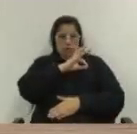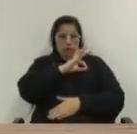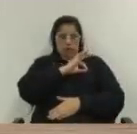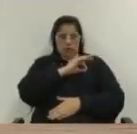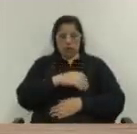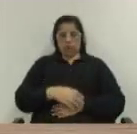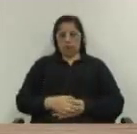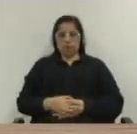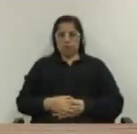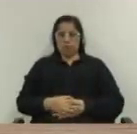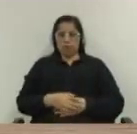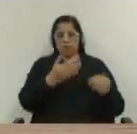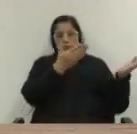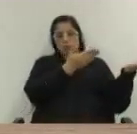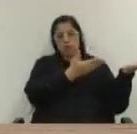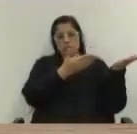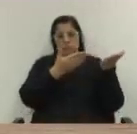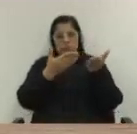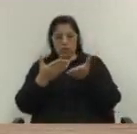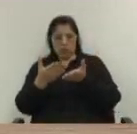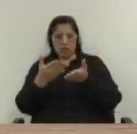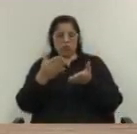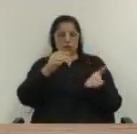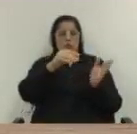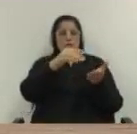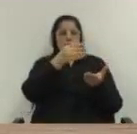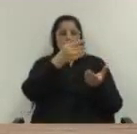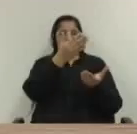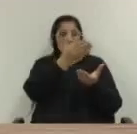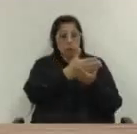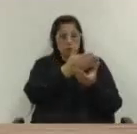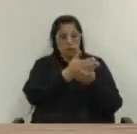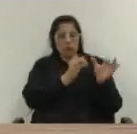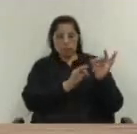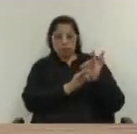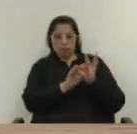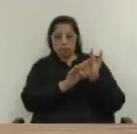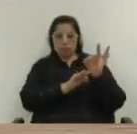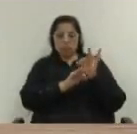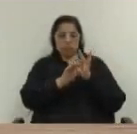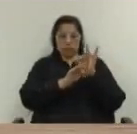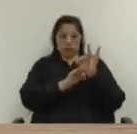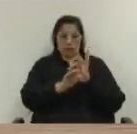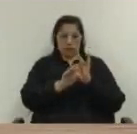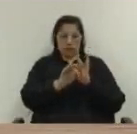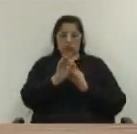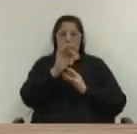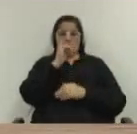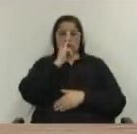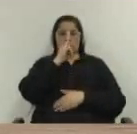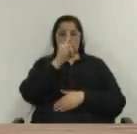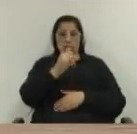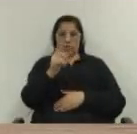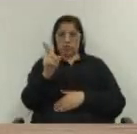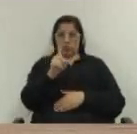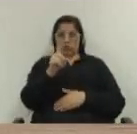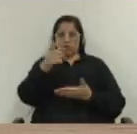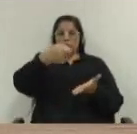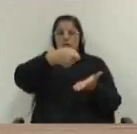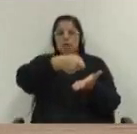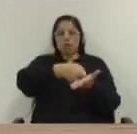referenciado, encaminhar parecer elaborado pela Secretaria Municipal de Assuntos Jurídicos, informando a não obrigatoriedade da indicação de um